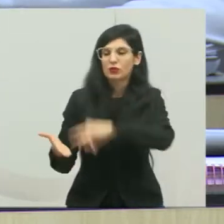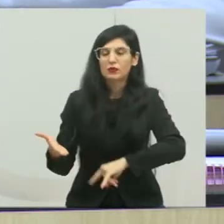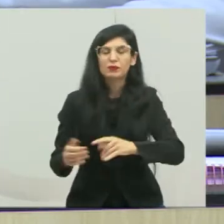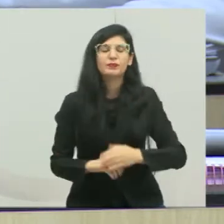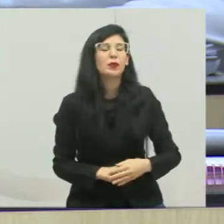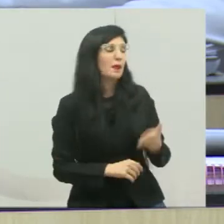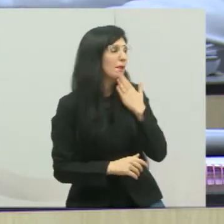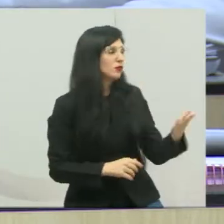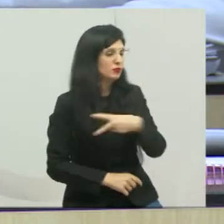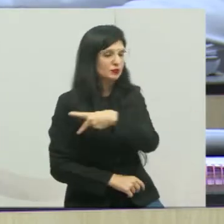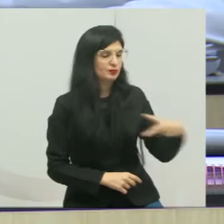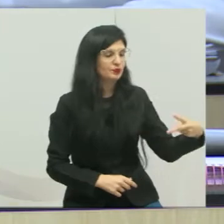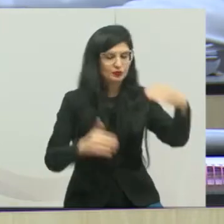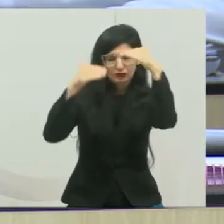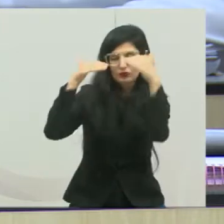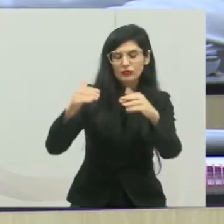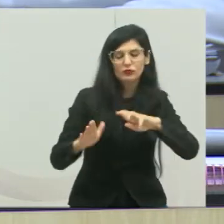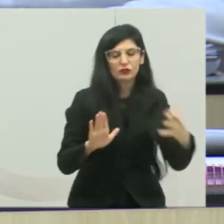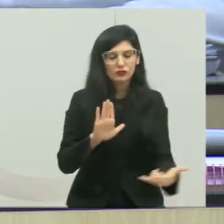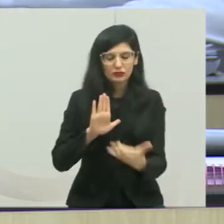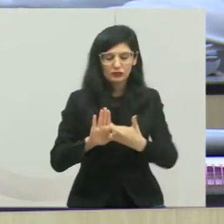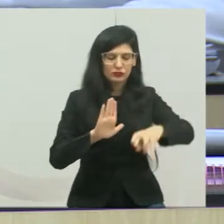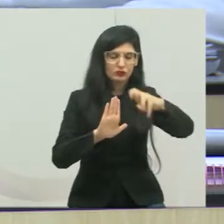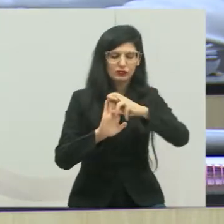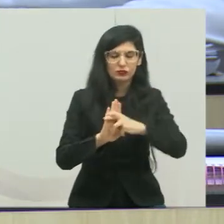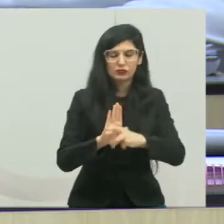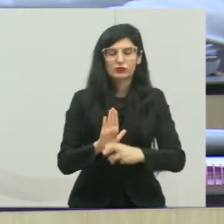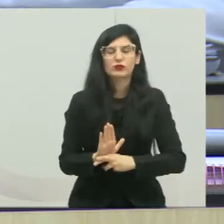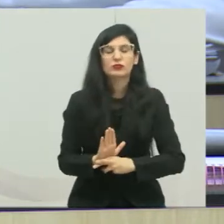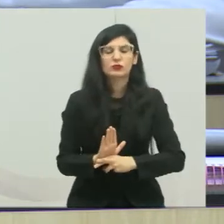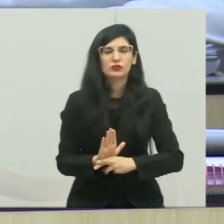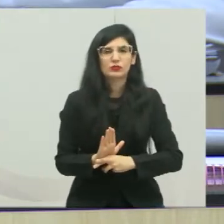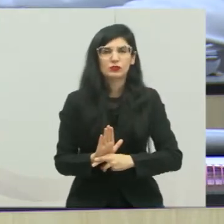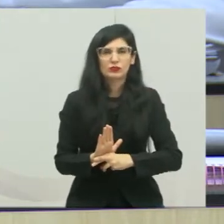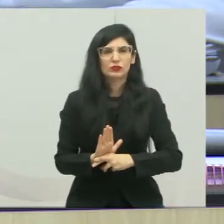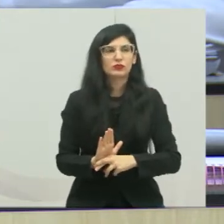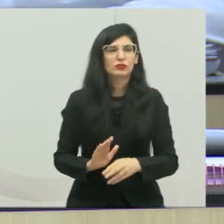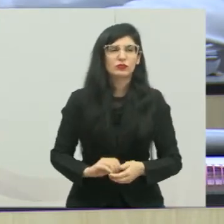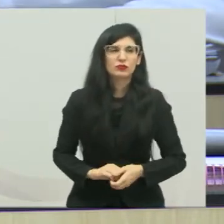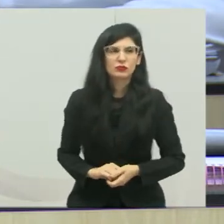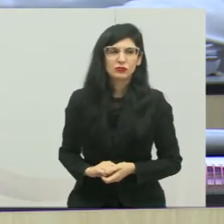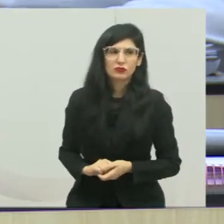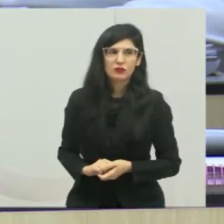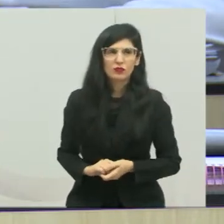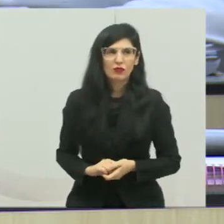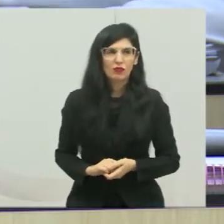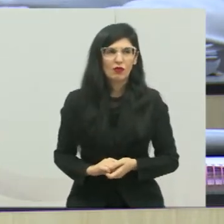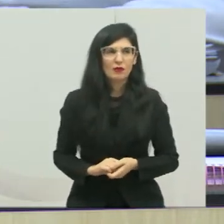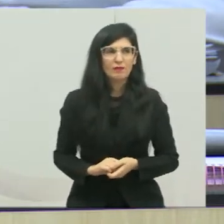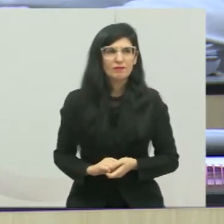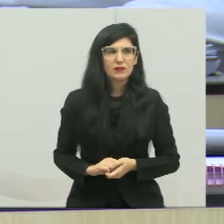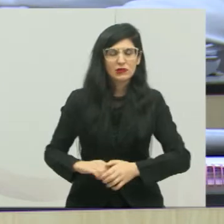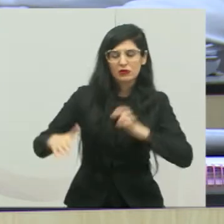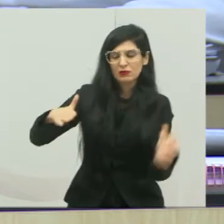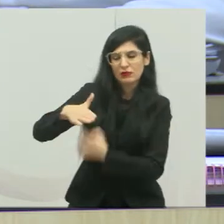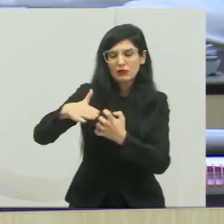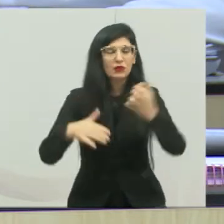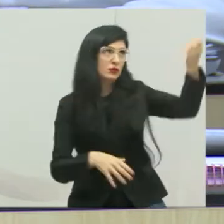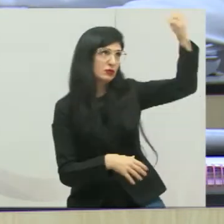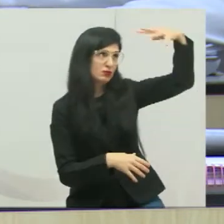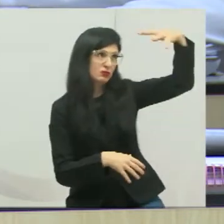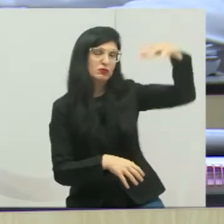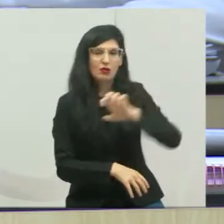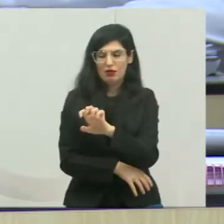presidente desta Casa, ouvido e aprovado pela Egrégio Plenário, cumpridas as formalidades regimentais, seja oficiado a EDP